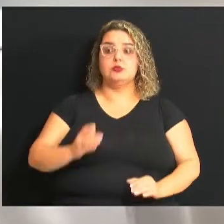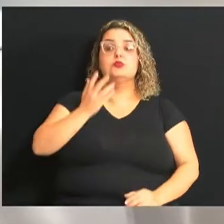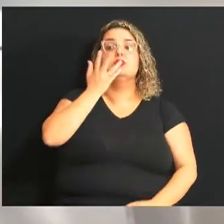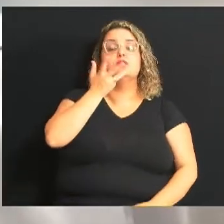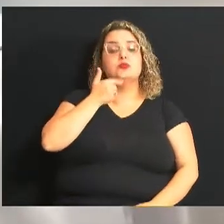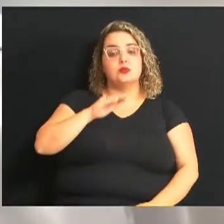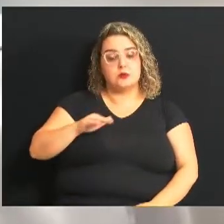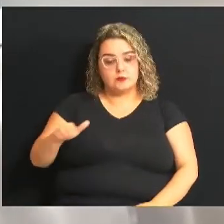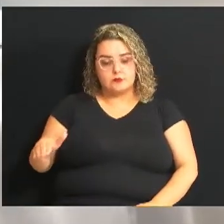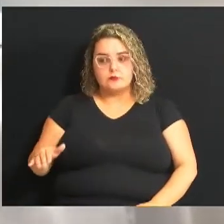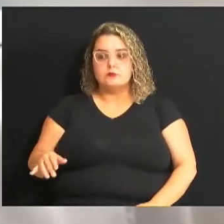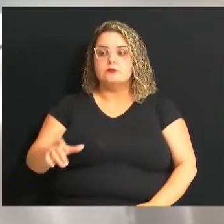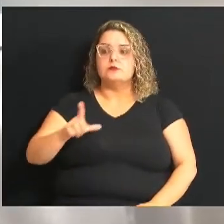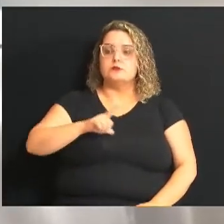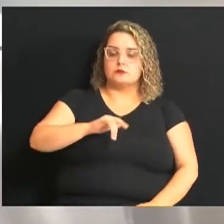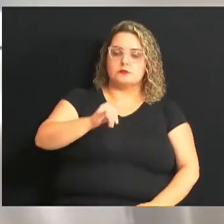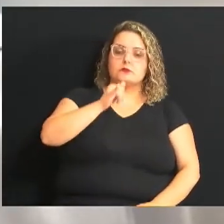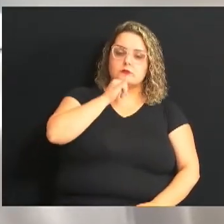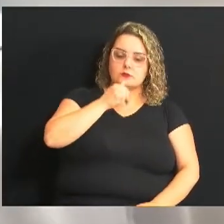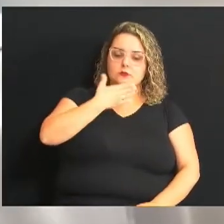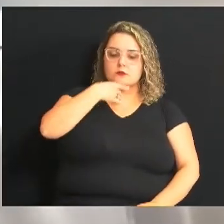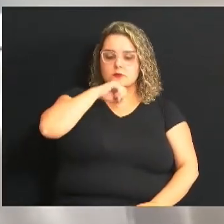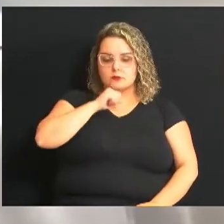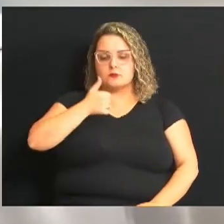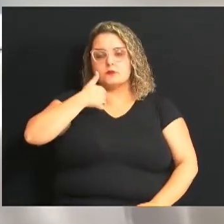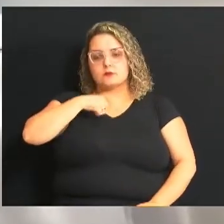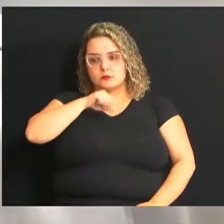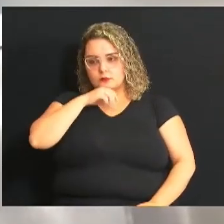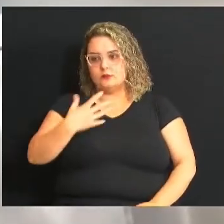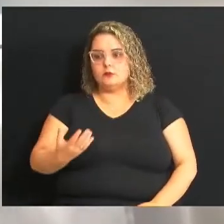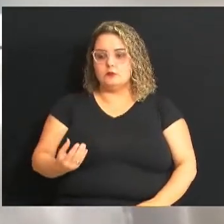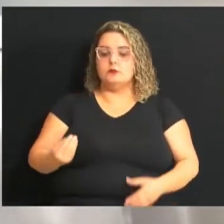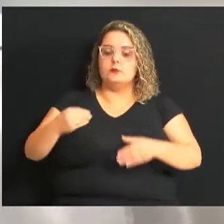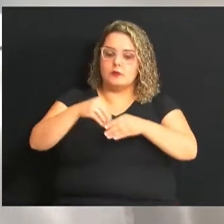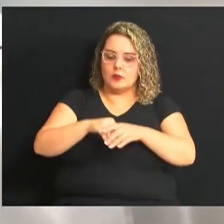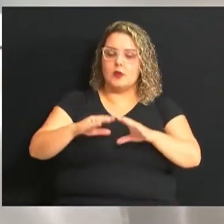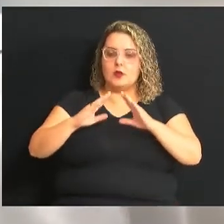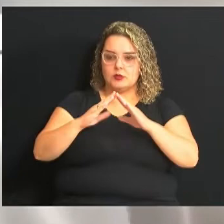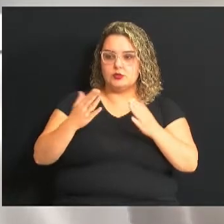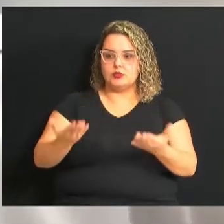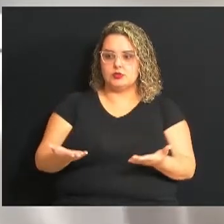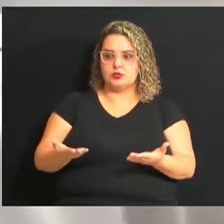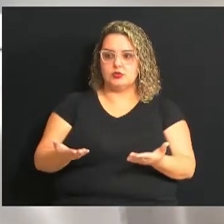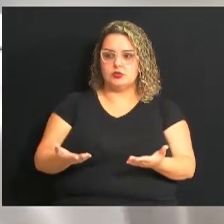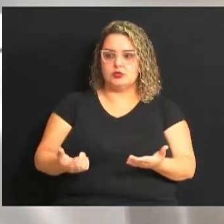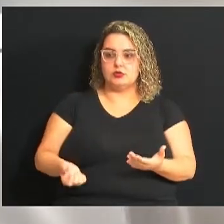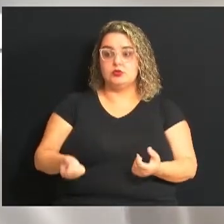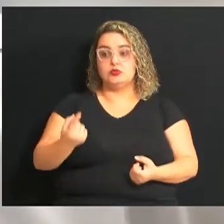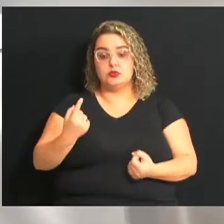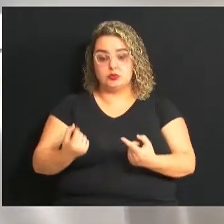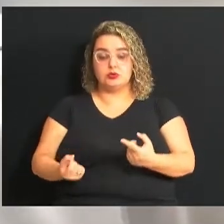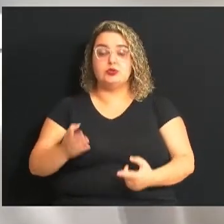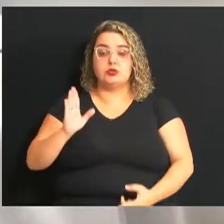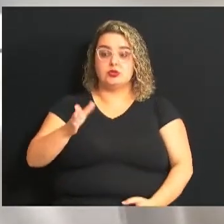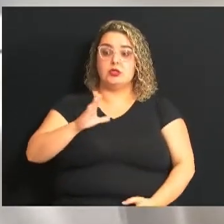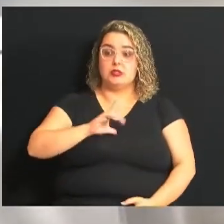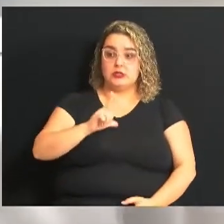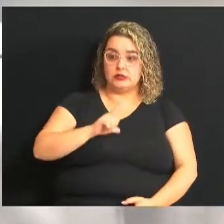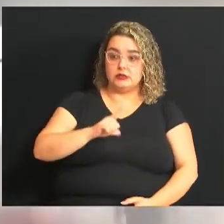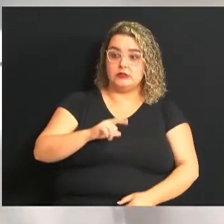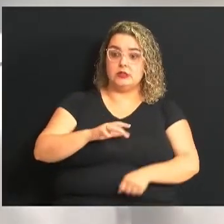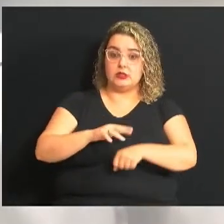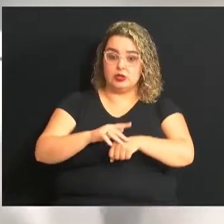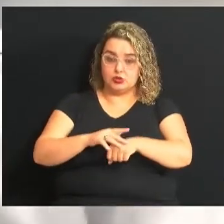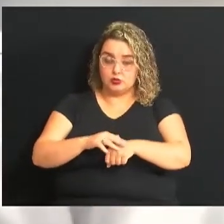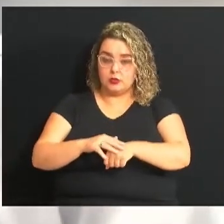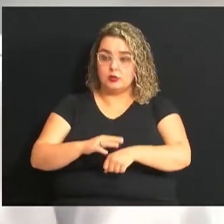o exemplo dos seus pais, os pais dando exemplo em casa, e aqueles que já têm a doença, procurar logo um